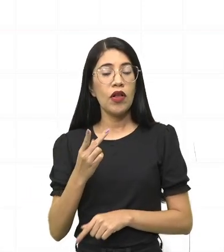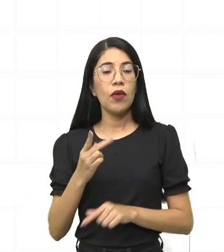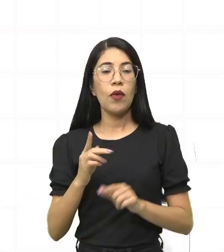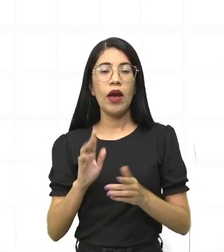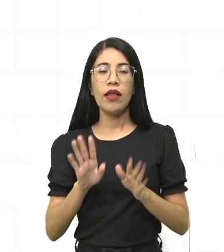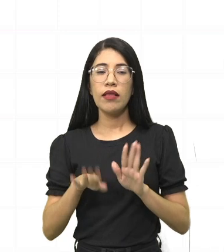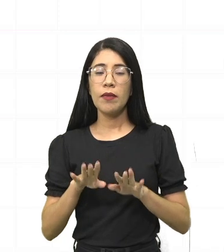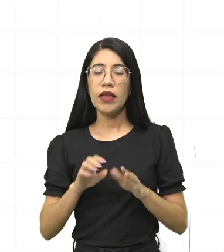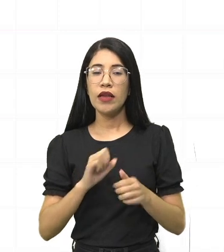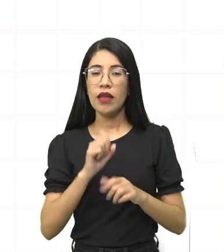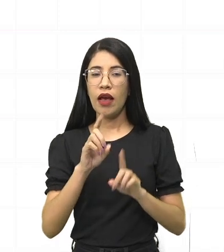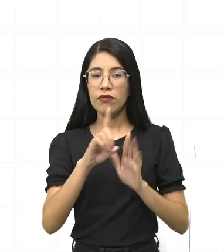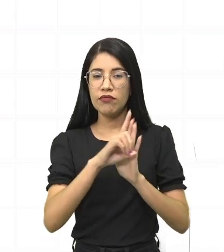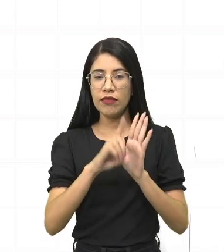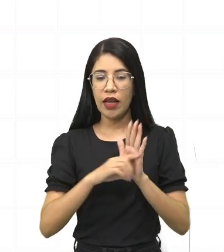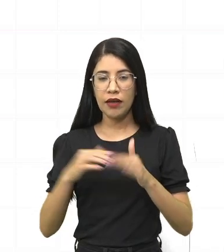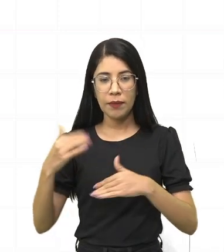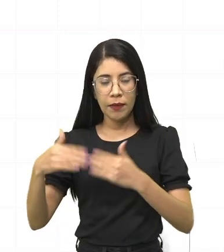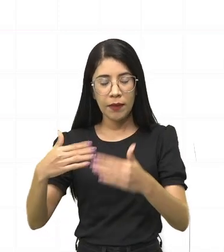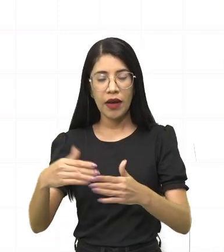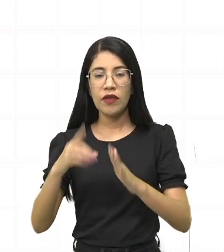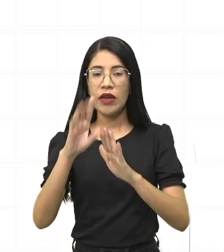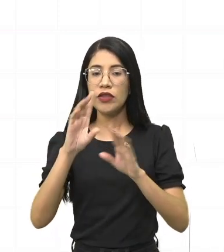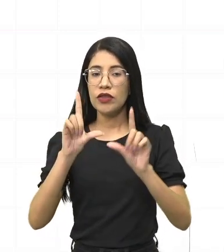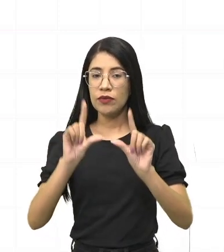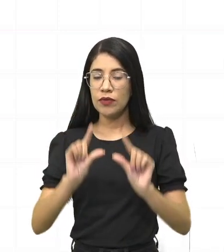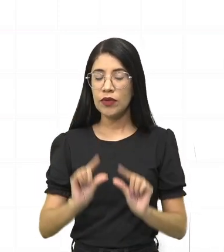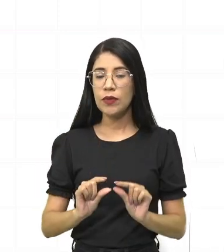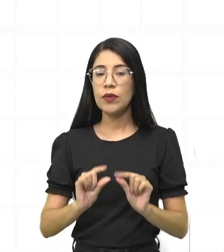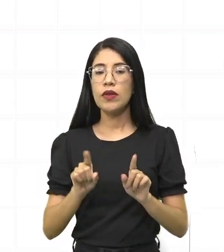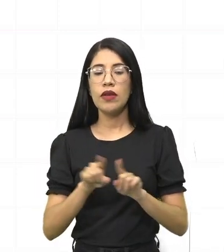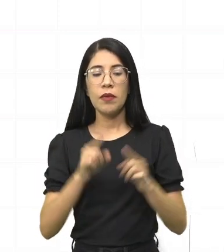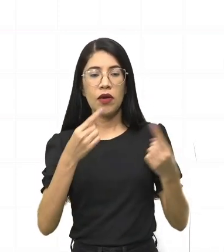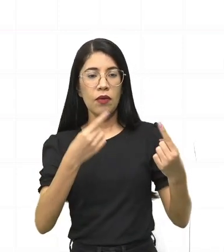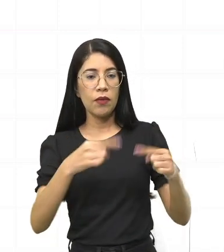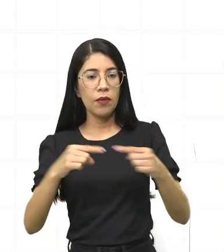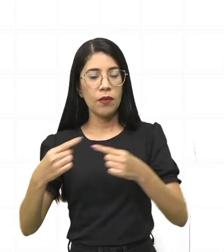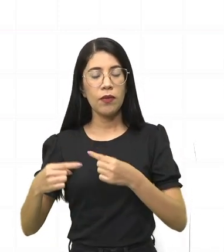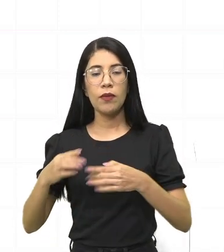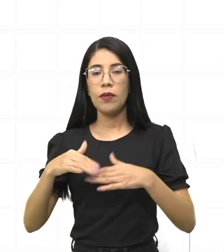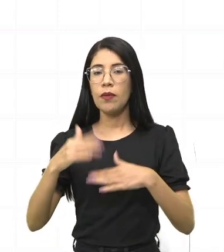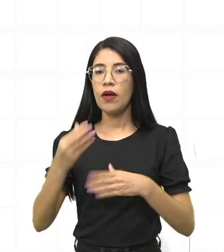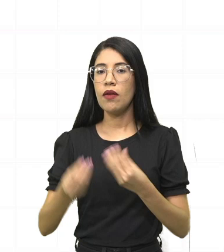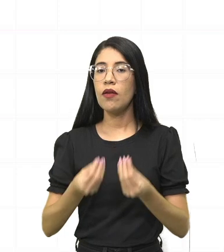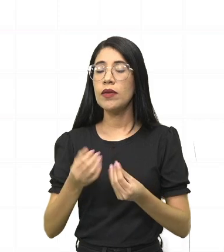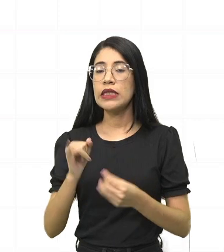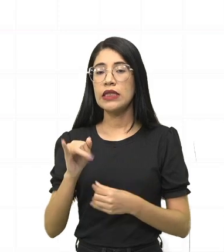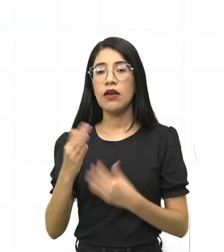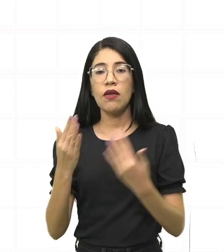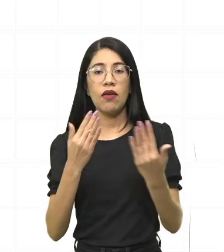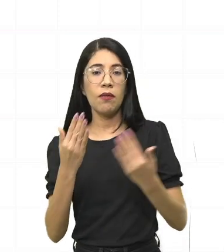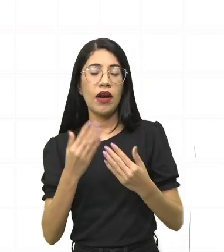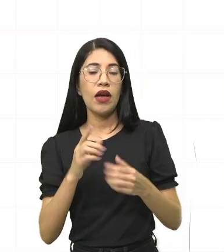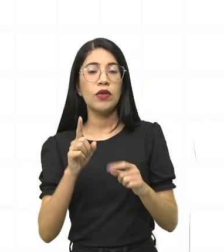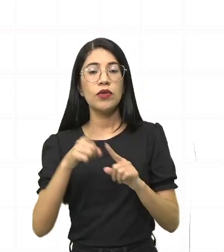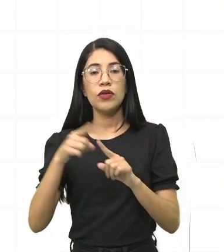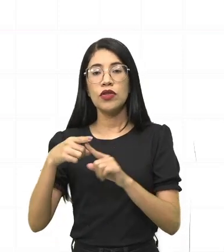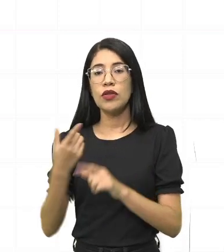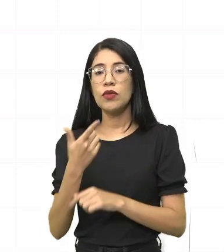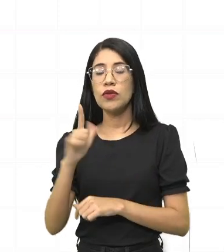diminuído nas últimas décadas, tornando-a cada vez mais competitiva em comparação a outras